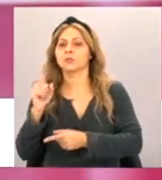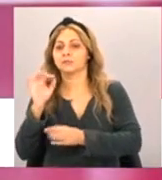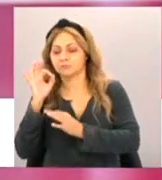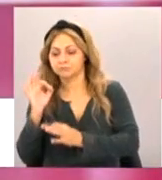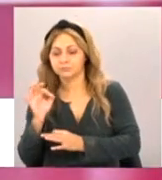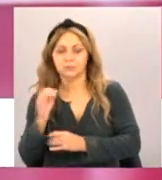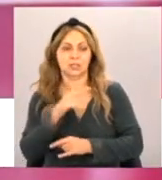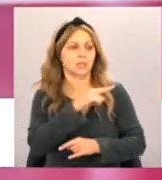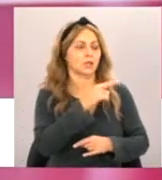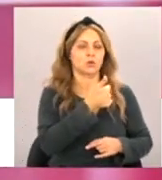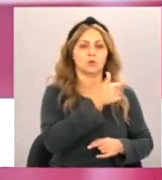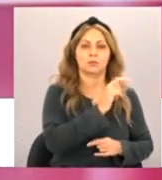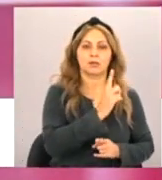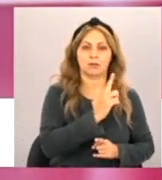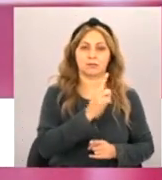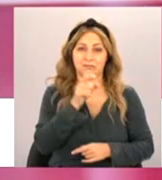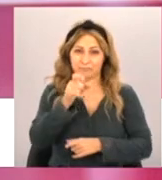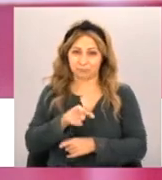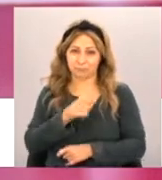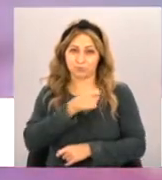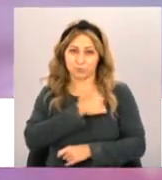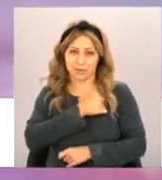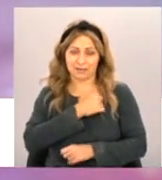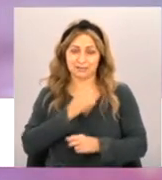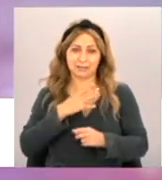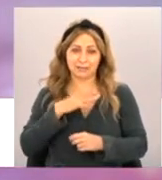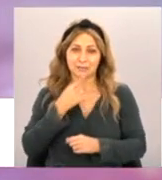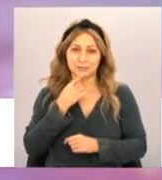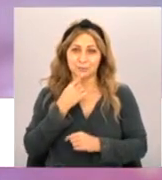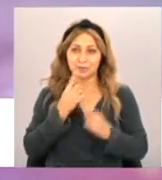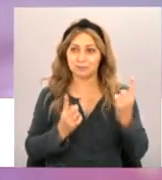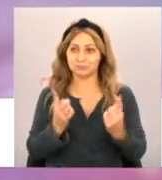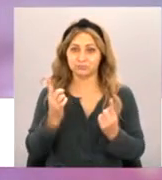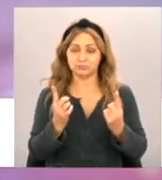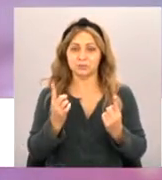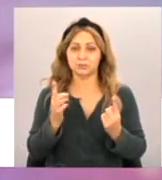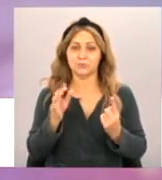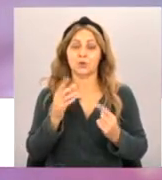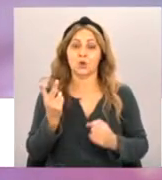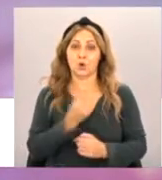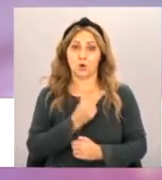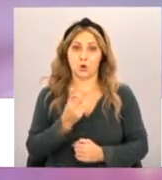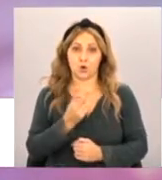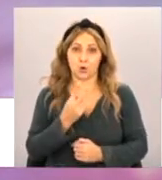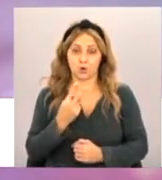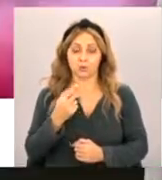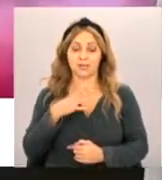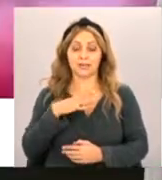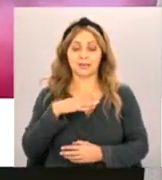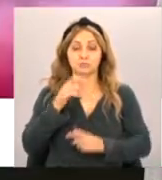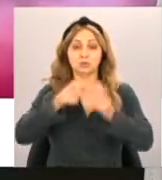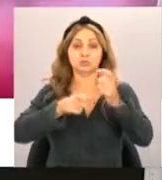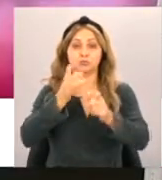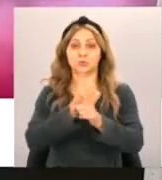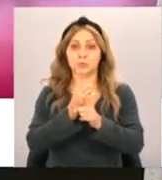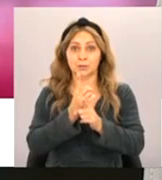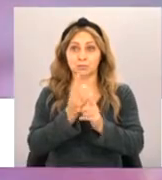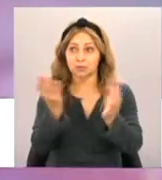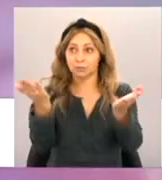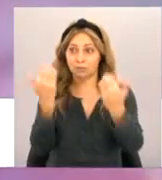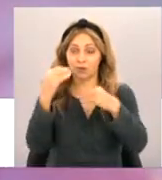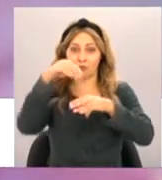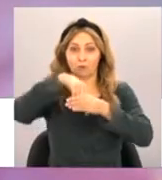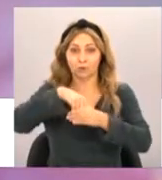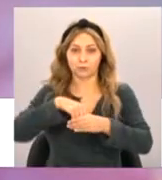o penso que é isso que as pessoas lá em casa que era em saber nós somos de mobilizar o mesmo lado claro que existem diferenças muito grandes em por exemplo